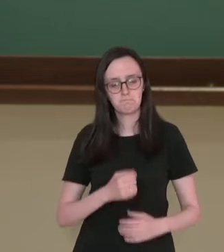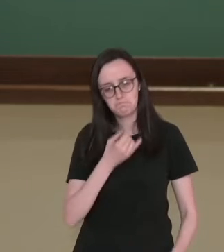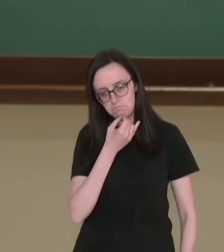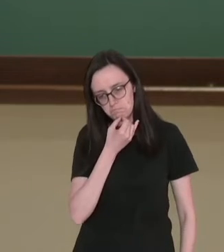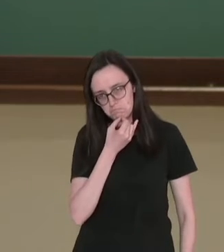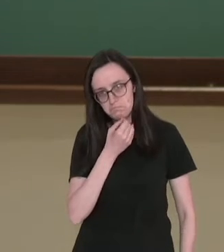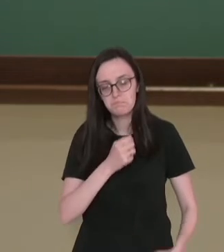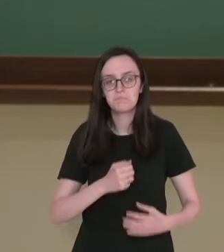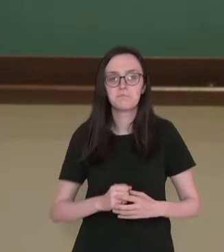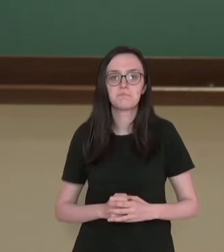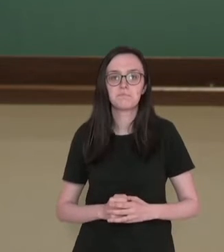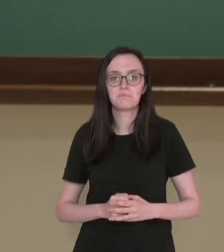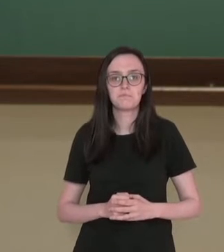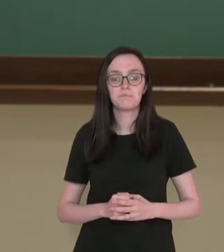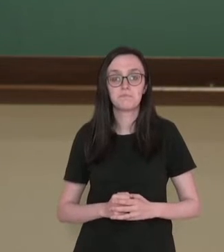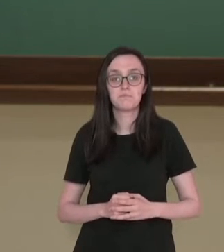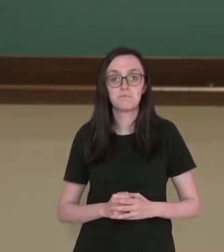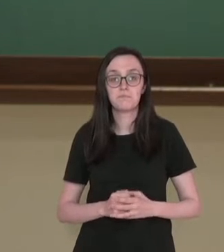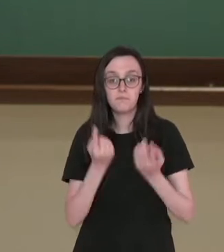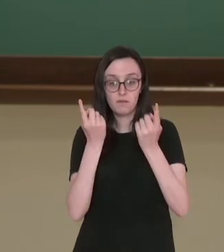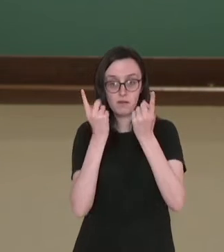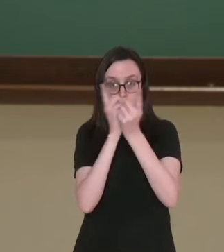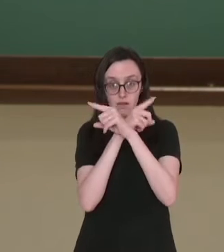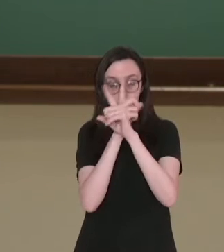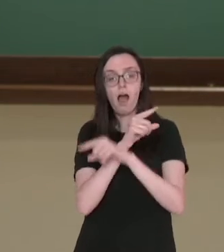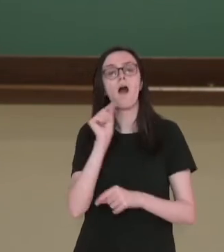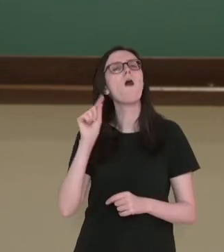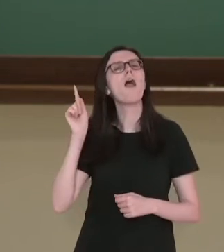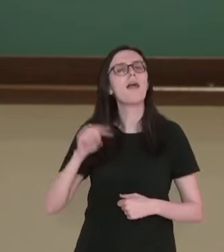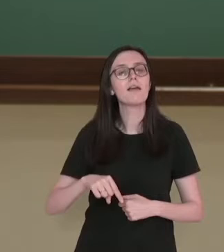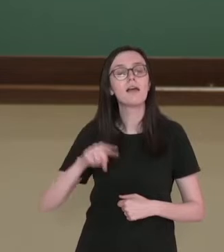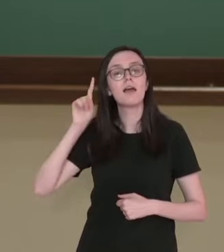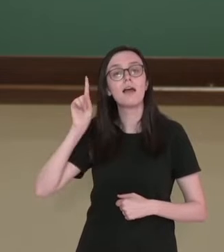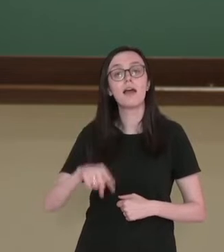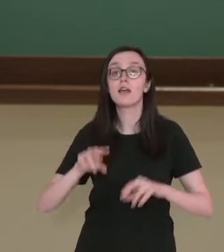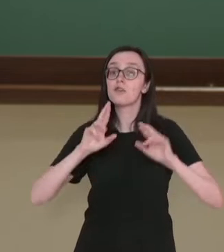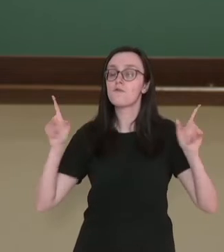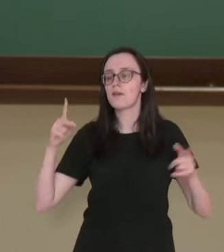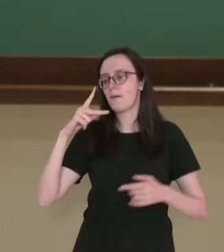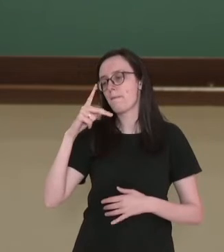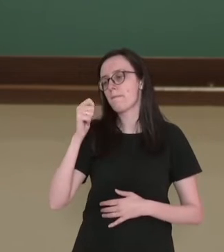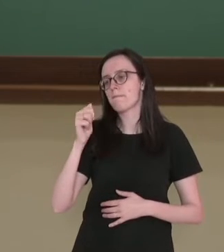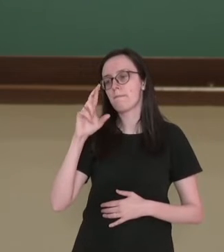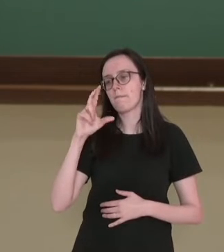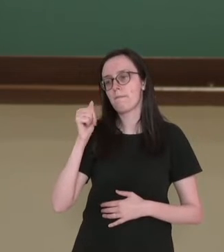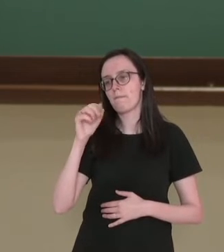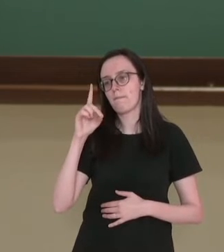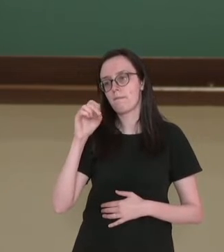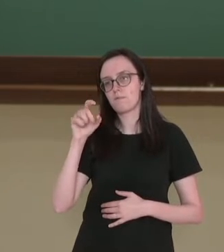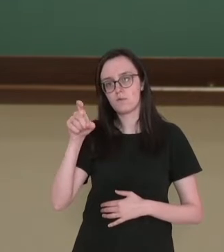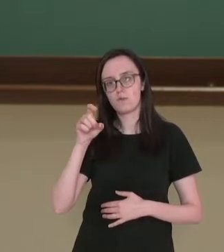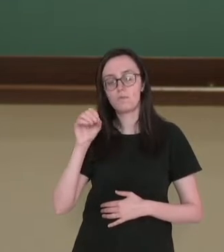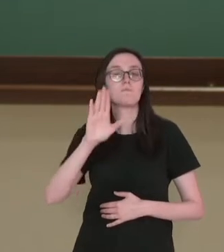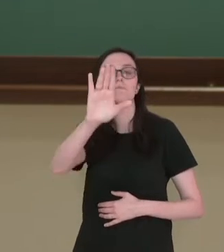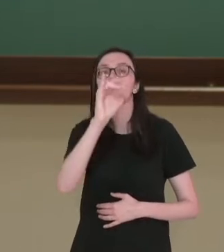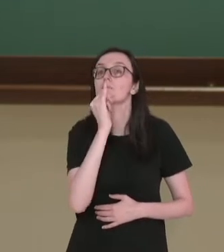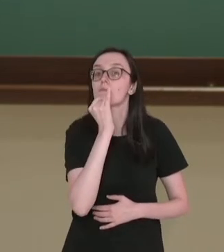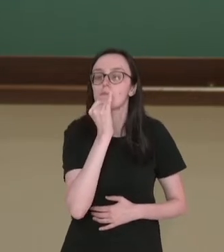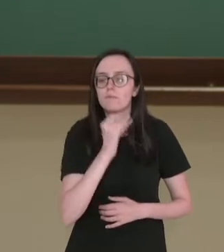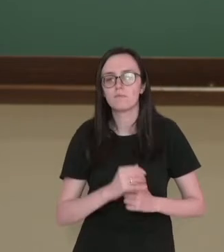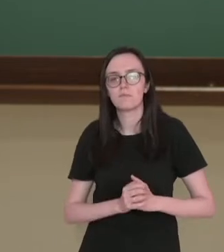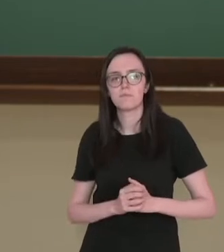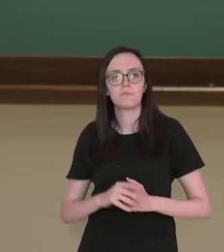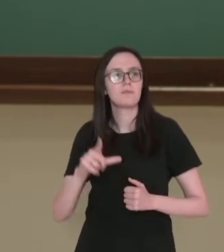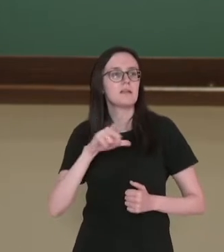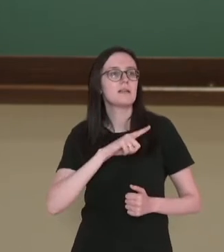triste. Antítese difere-se do quê? Do paradoxo. Porque no paradoxo eu teria, por exemplo,